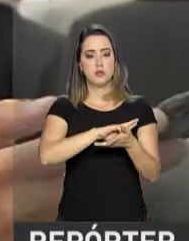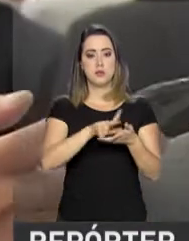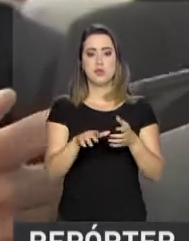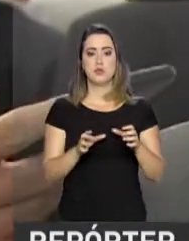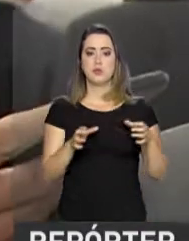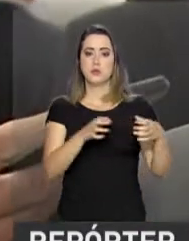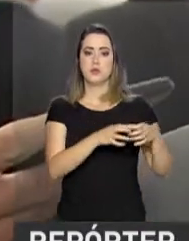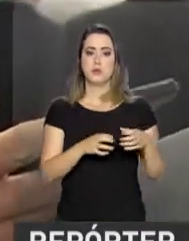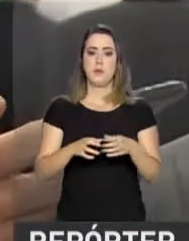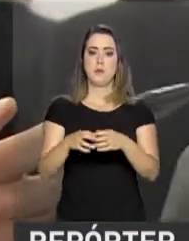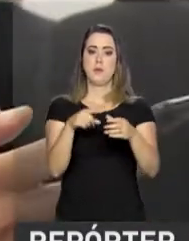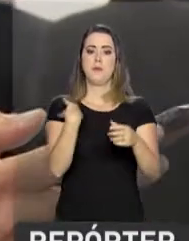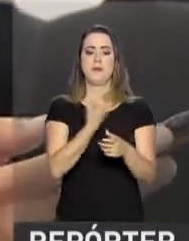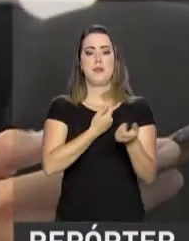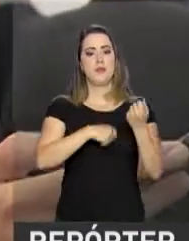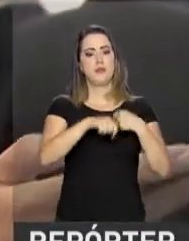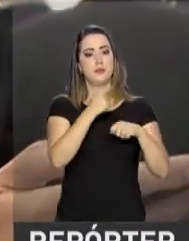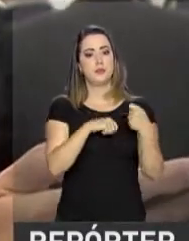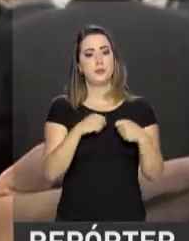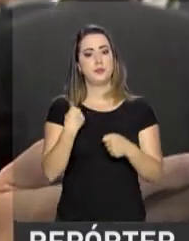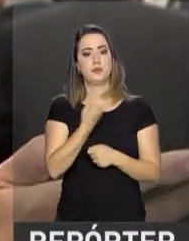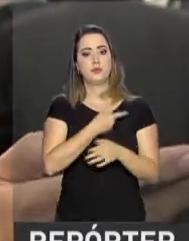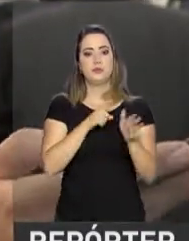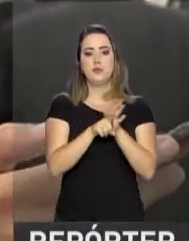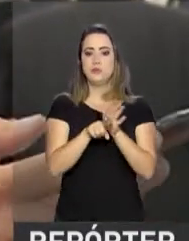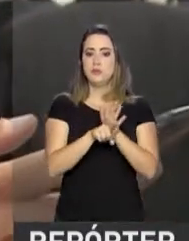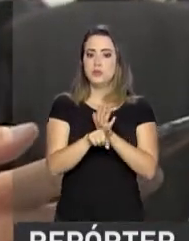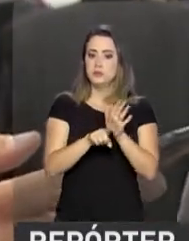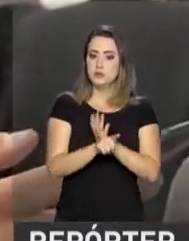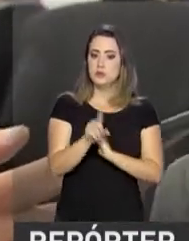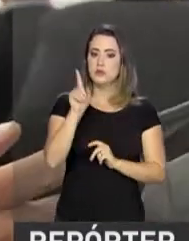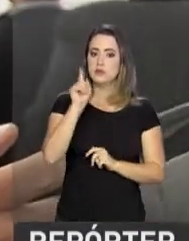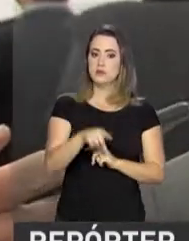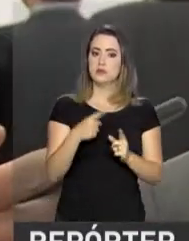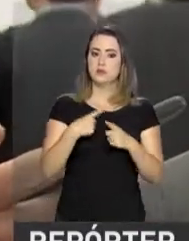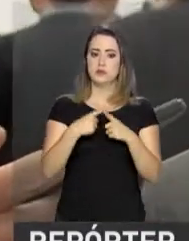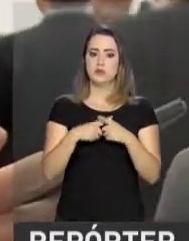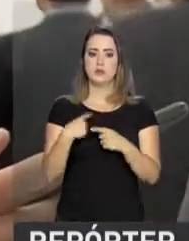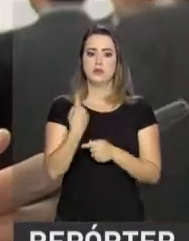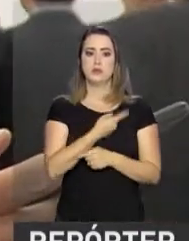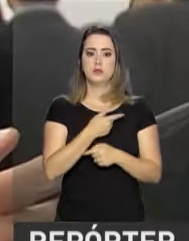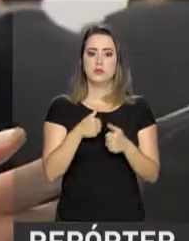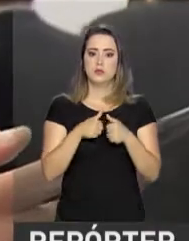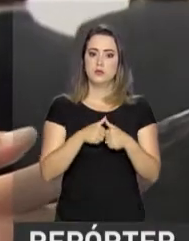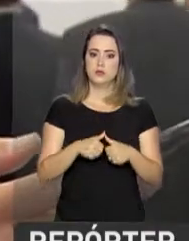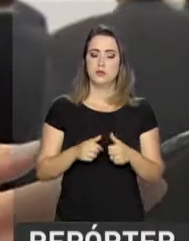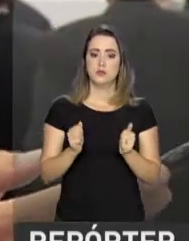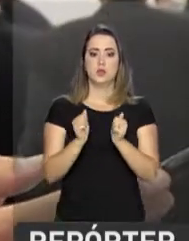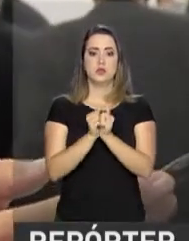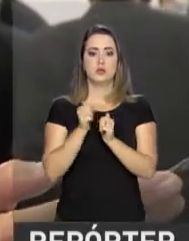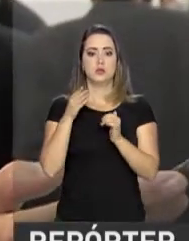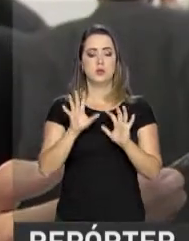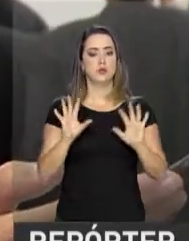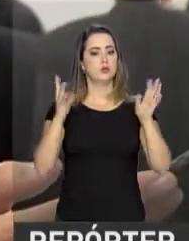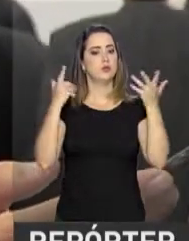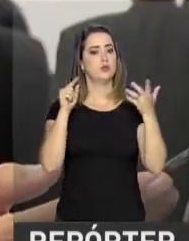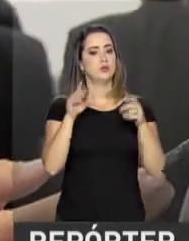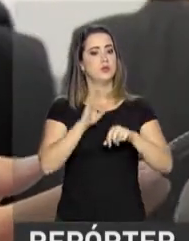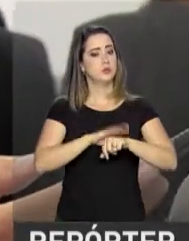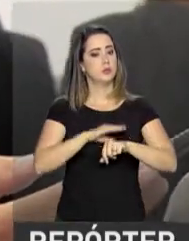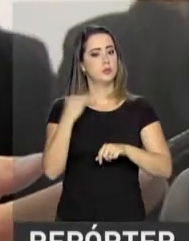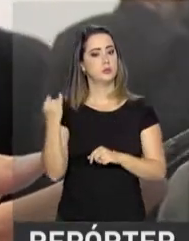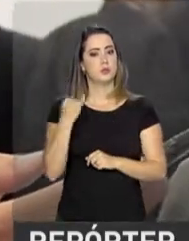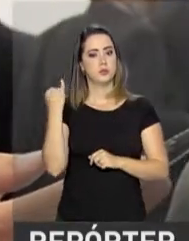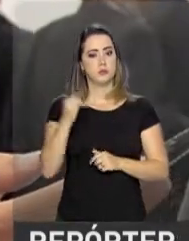da nossa economia e da nossa pesquisa essa é a razão de todos nós somos todos nós estamos festejando esse momento